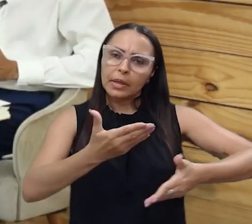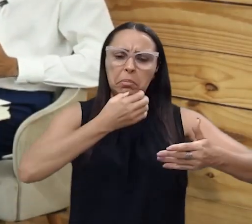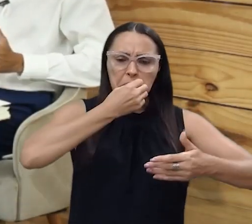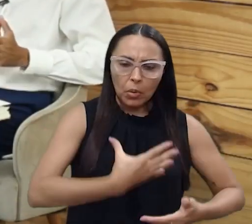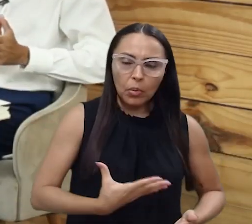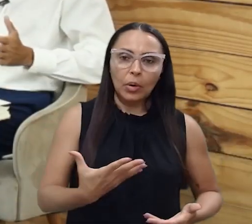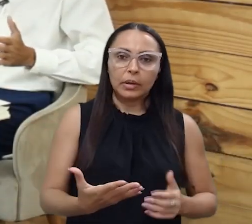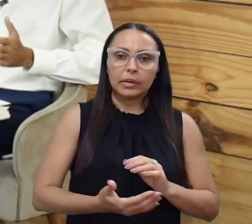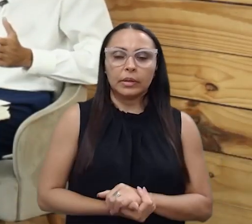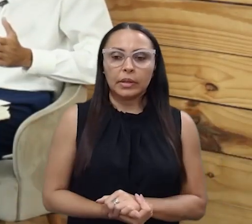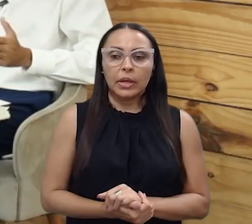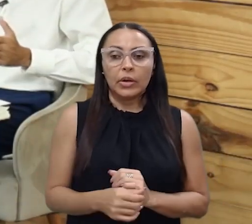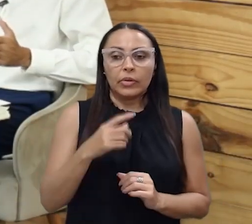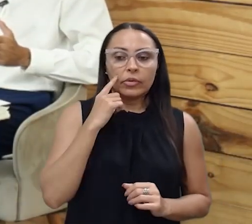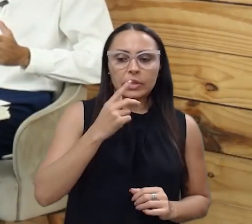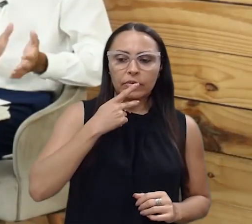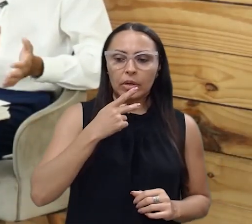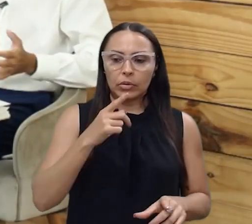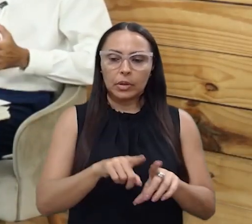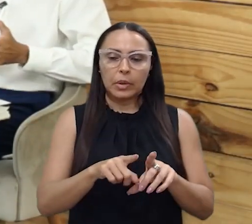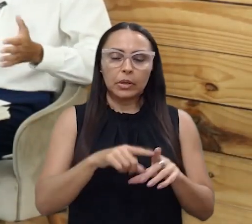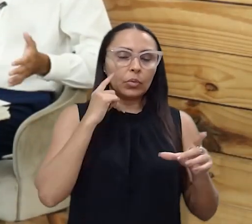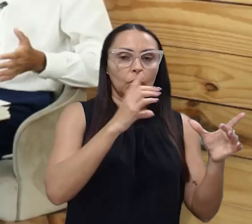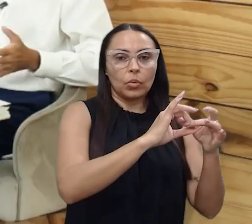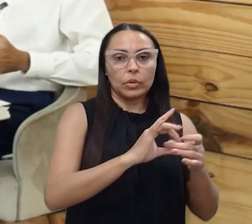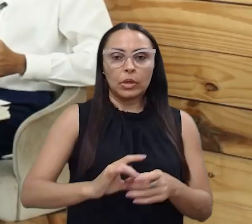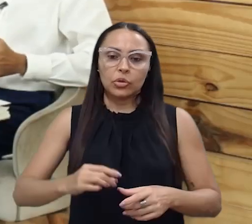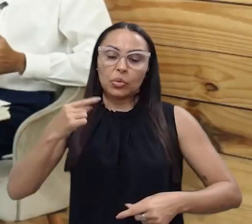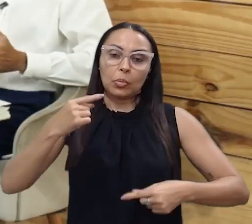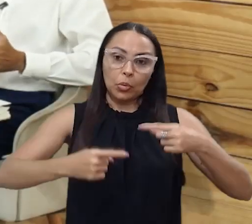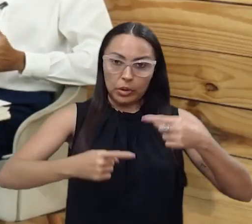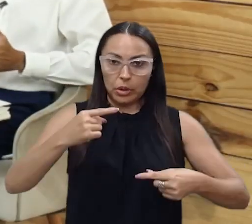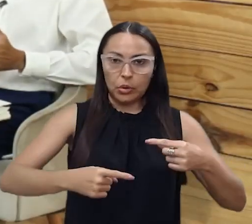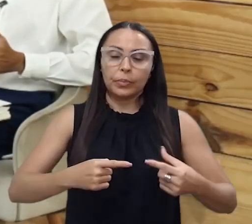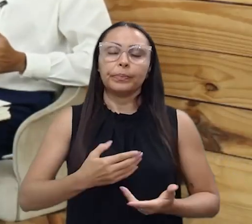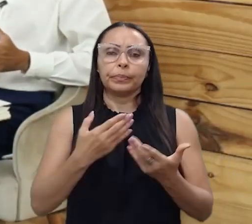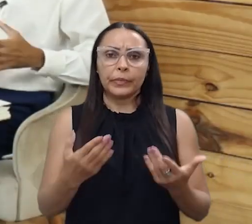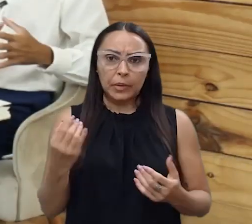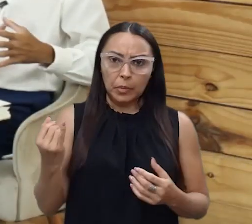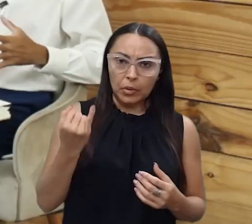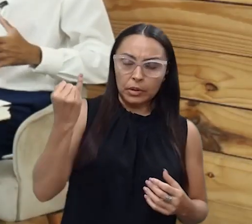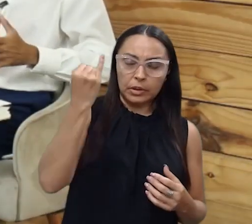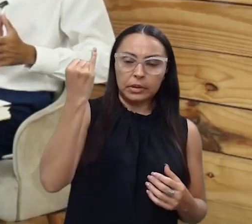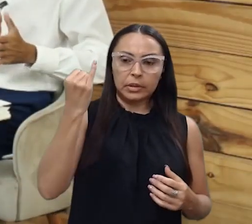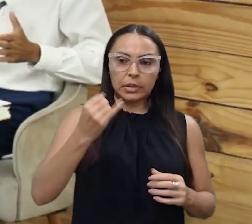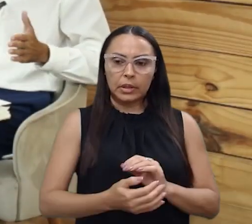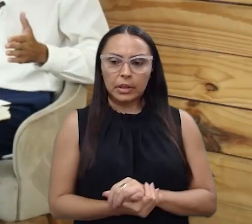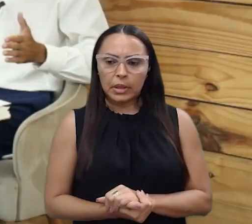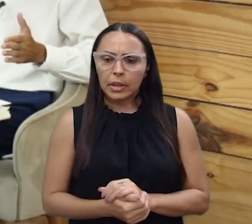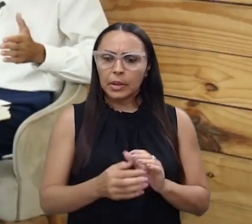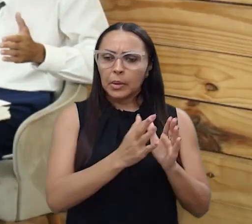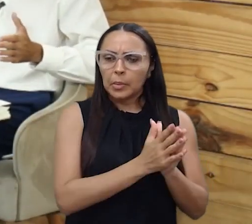Então, você fala do contexto político, que é sempre fundamental. Aloysio Magalhães passou